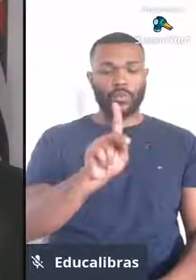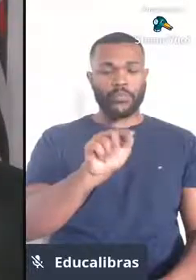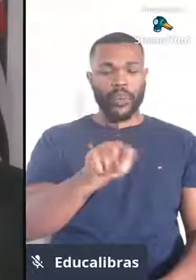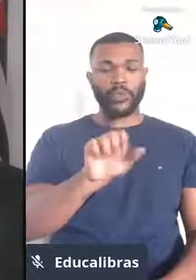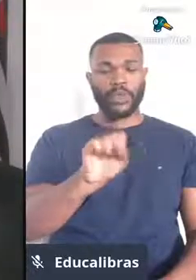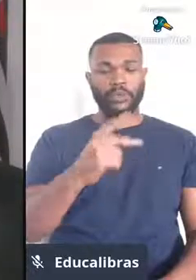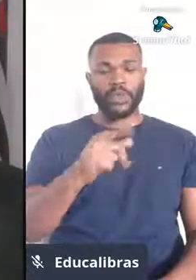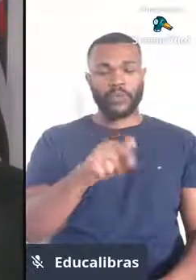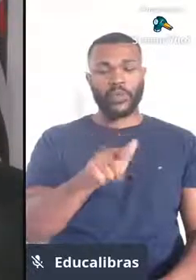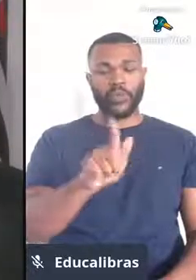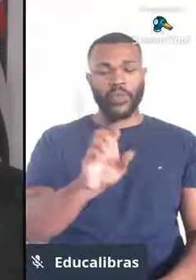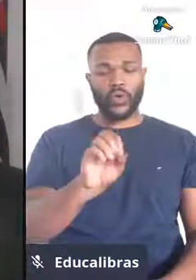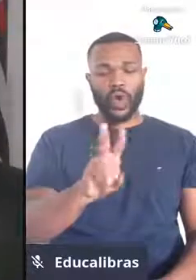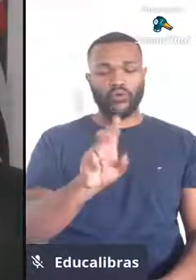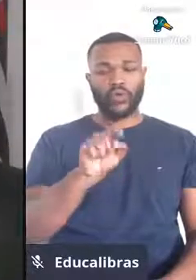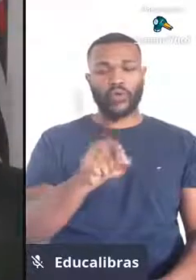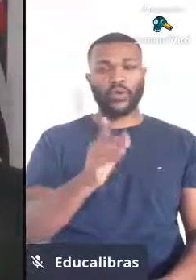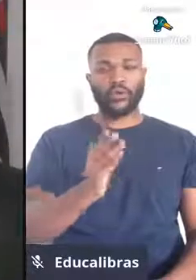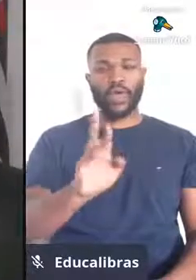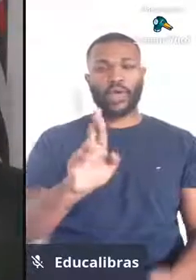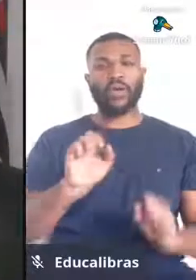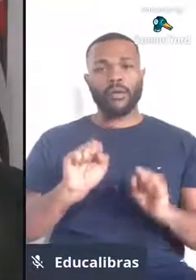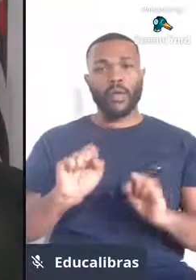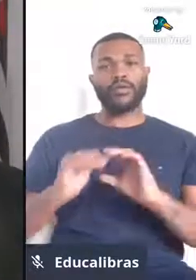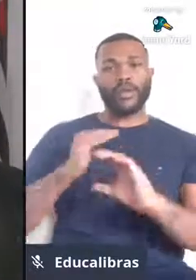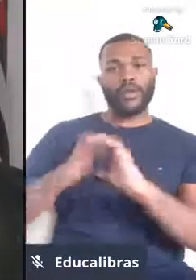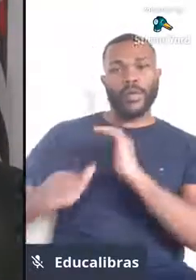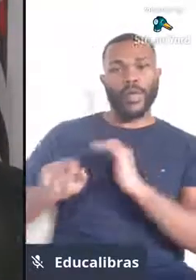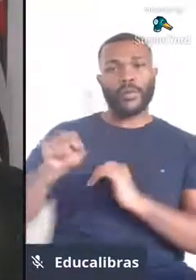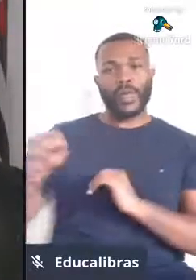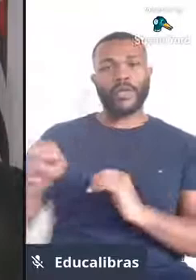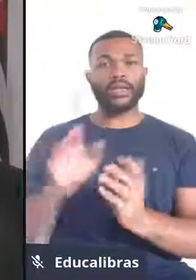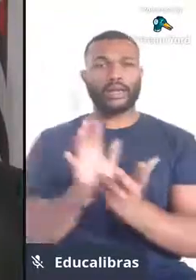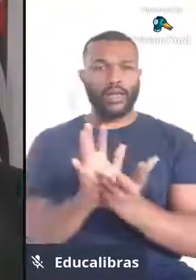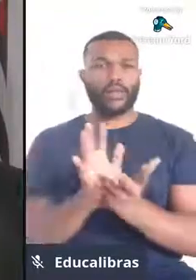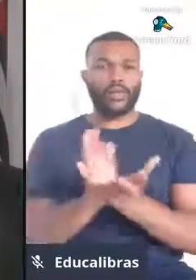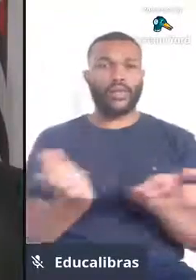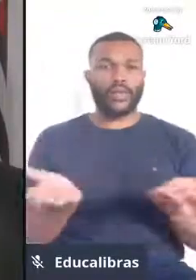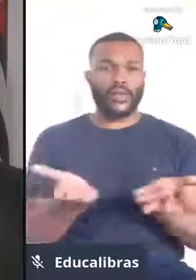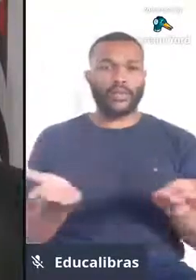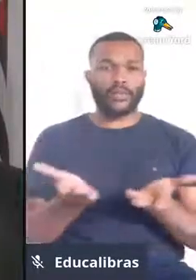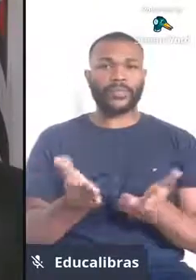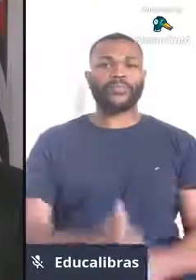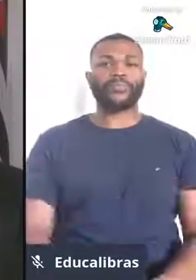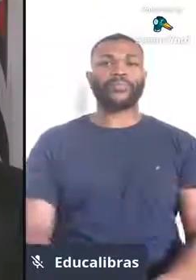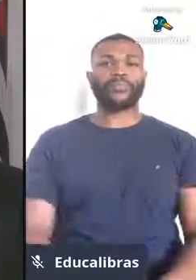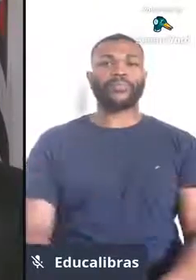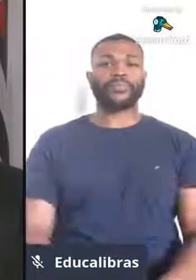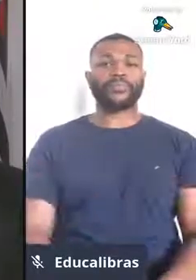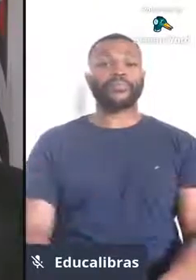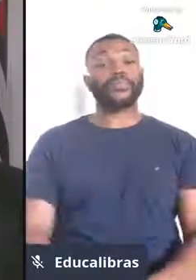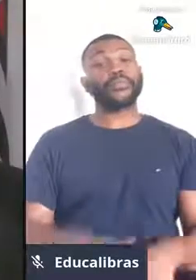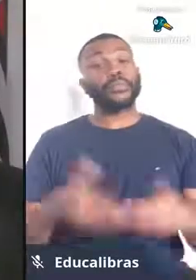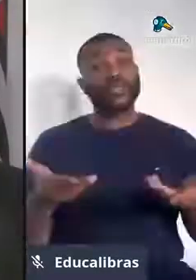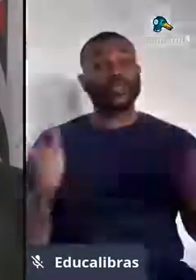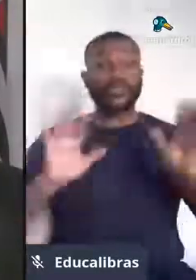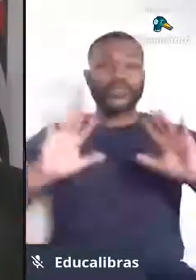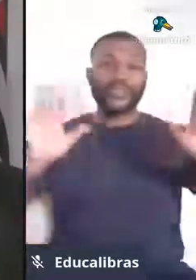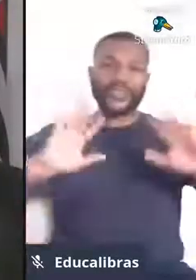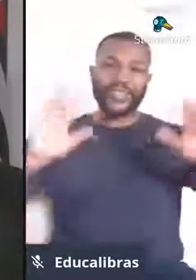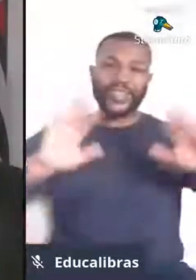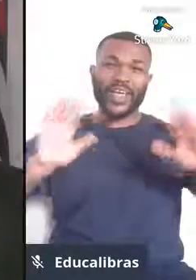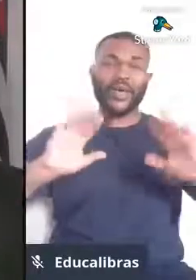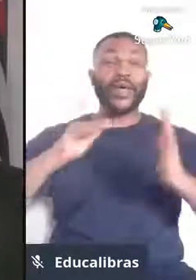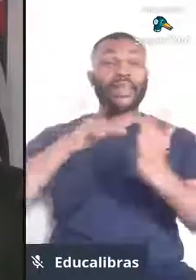@prefeitura.sp.gov.br. Se alguém quiser falar direto aqui com a gente, pode mandar, que a equipe está de prontidão. Bom, pessoal, tchau. Até amanhã. Amanhã